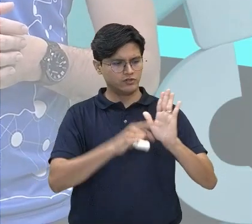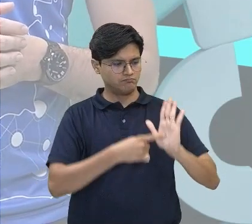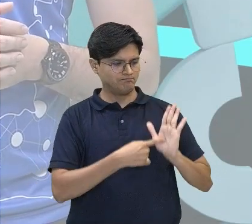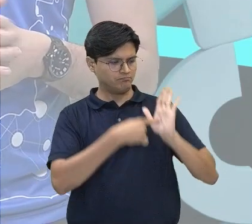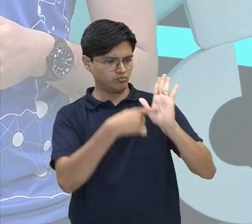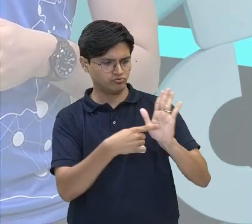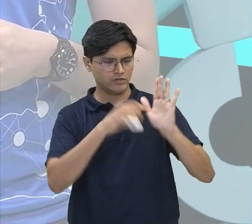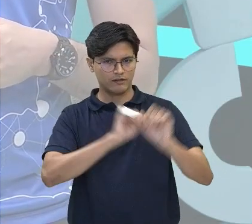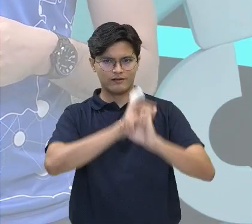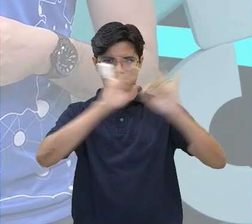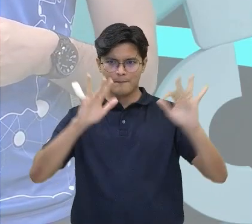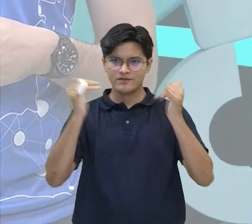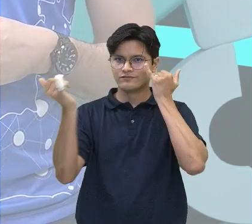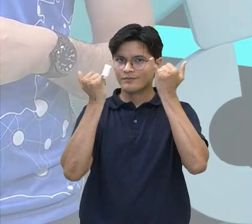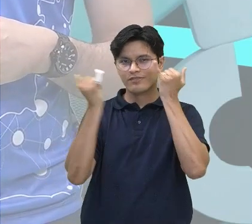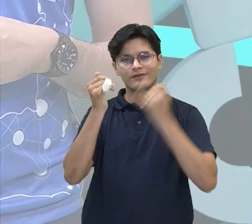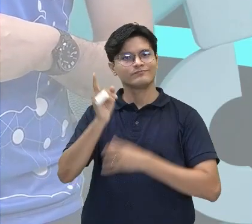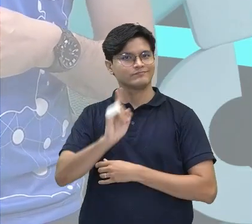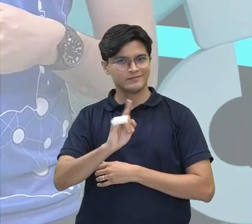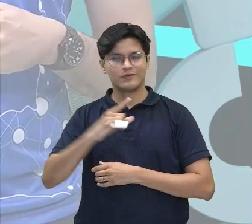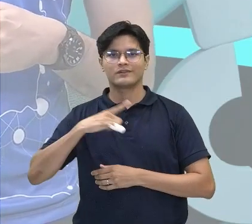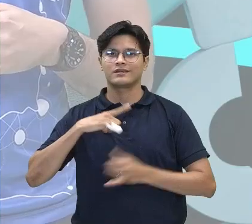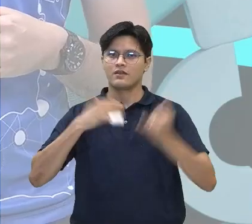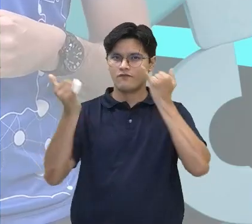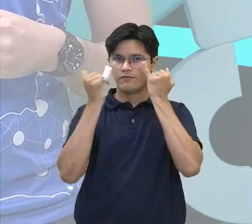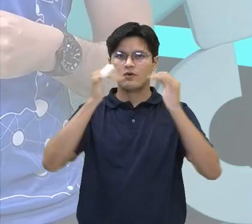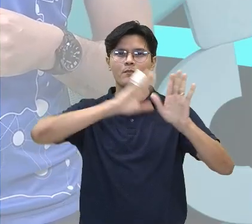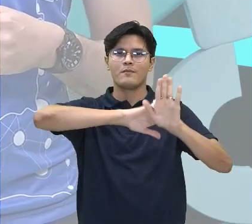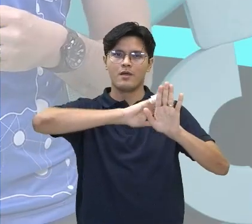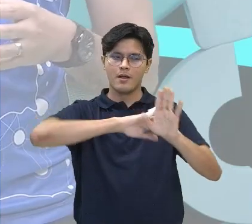presentes no texto incluem, lembrando que a gente vai ter, então, essa